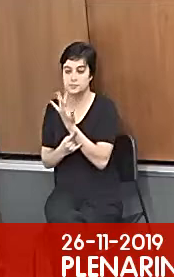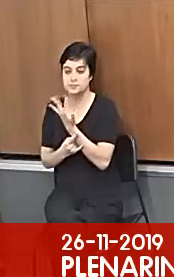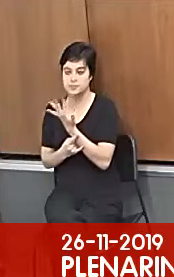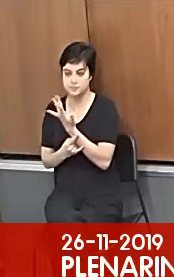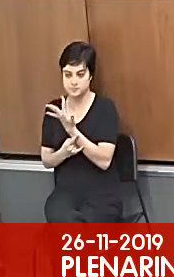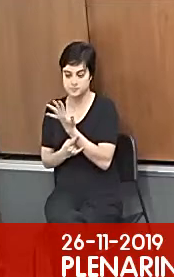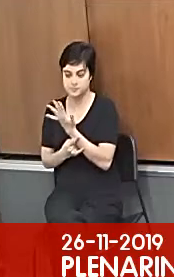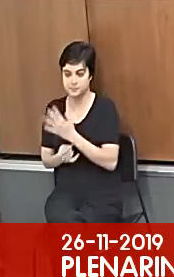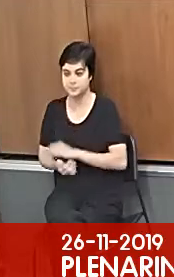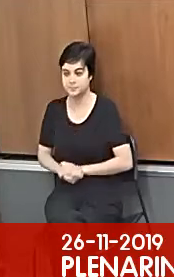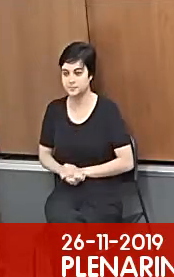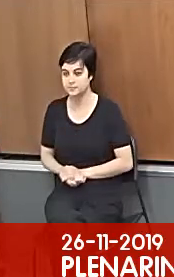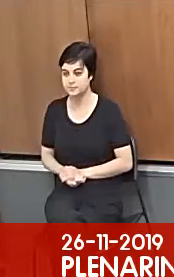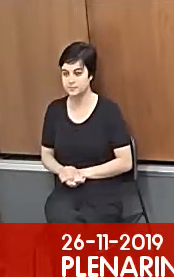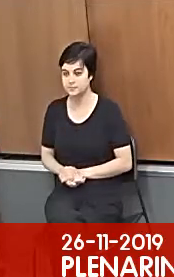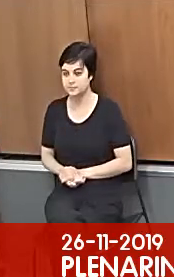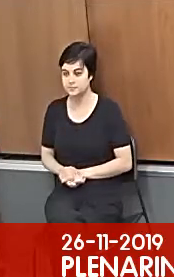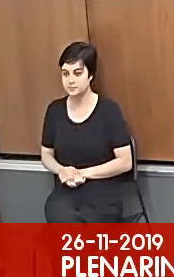UFMG.